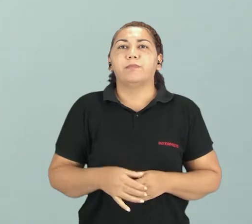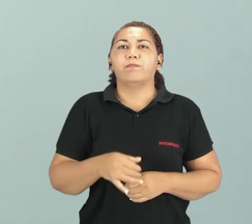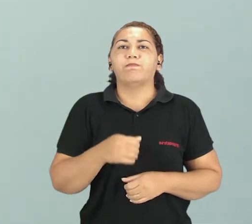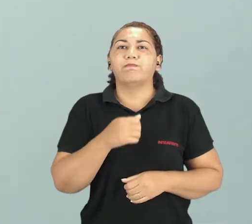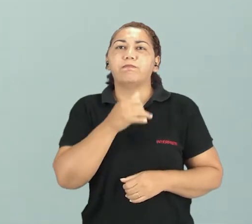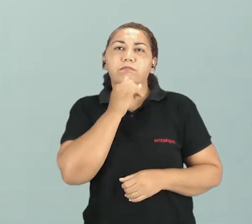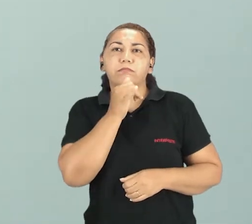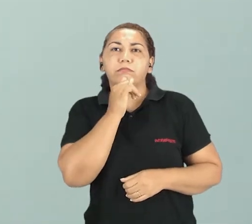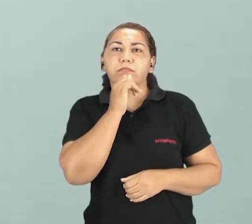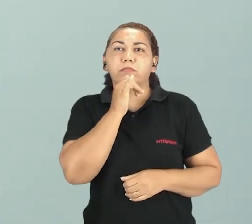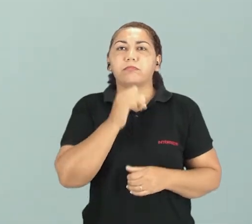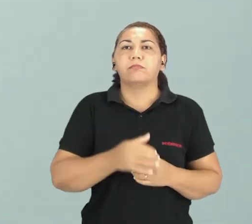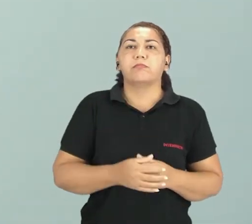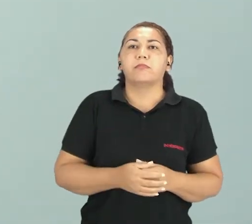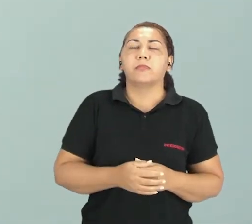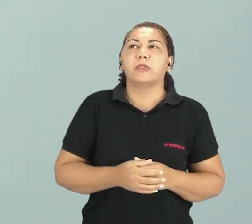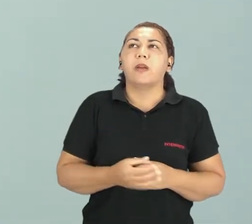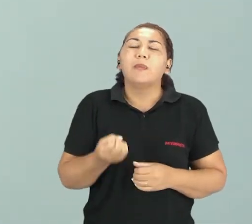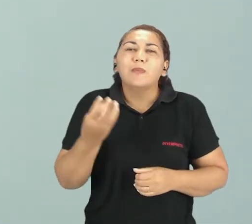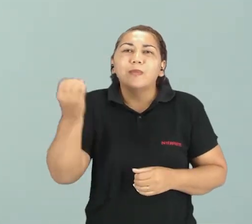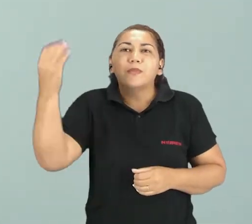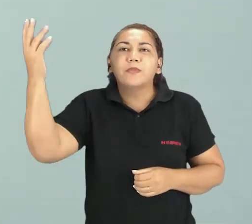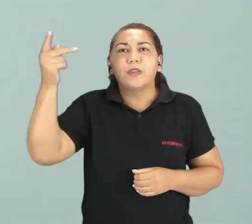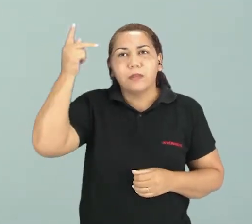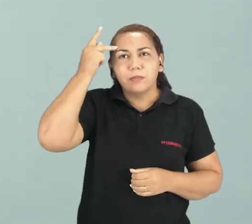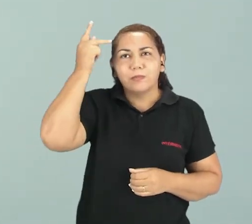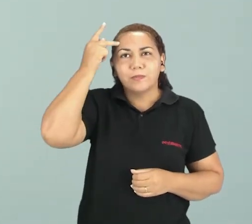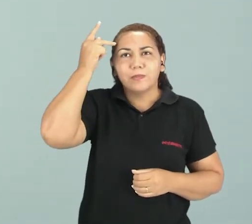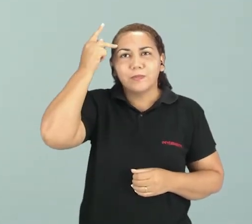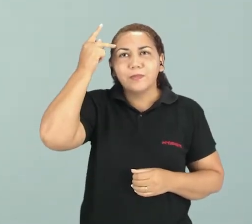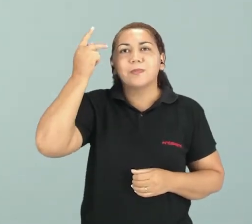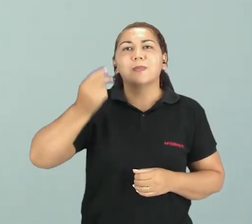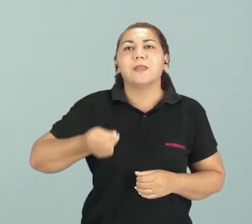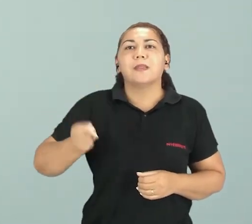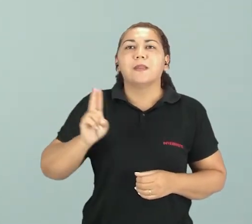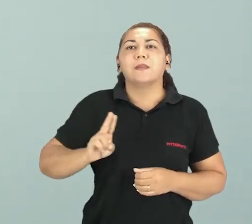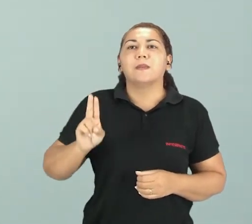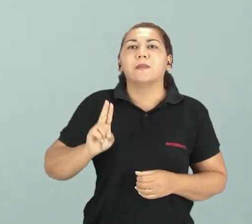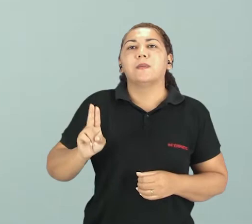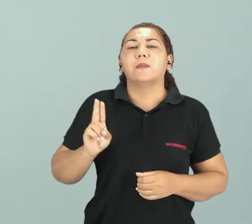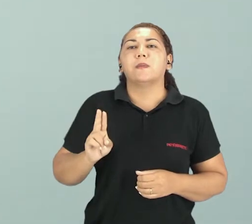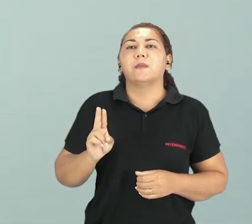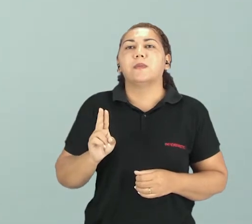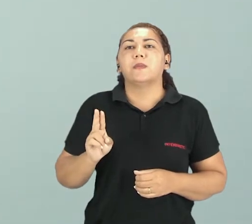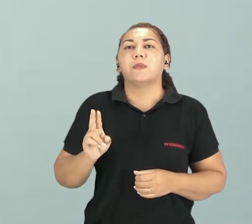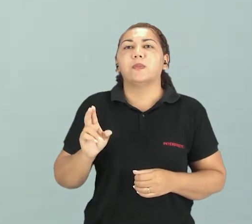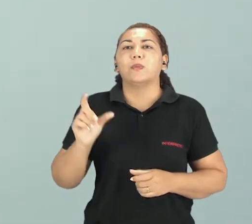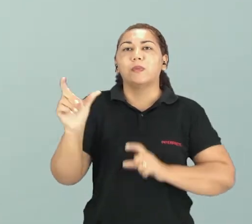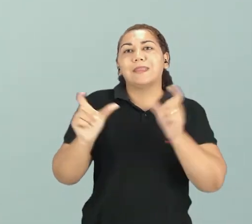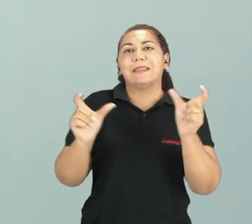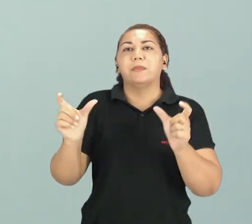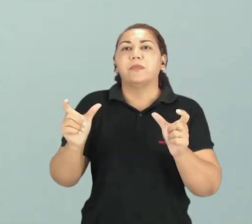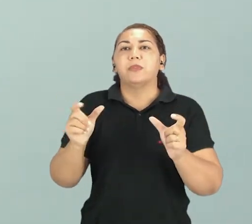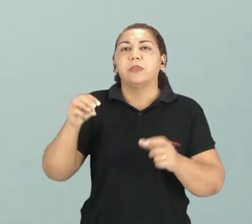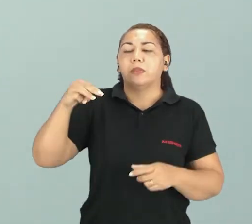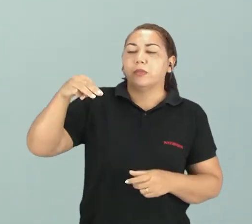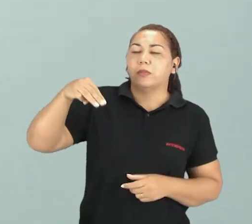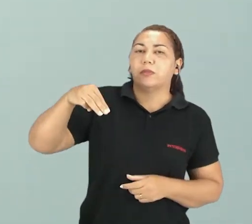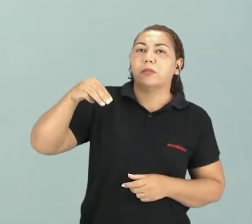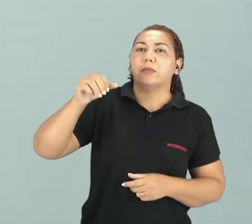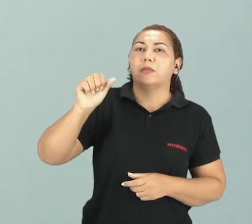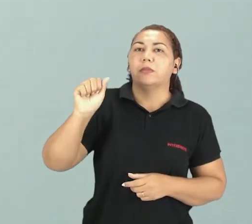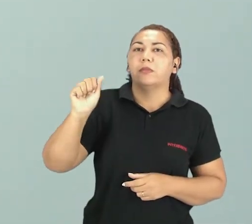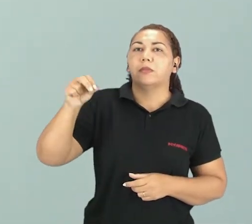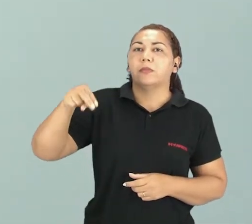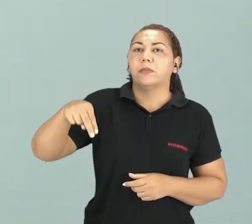região, sou aqui do norte, e quando eu cheguei lá, eu usei um termo que às vezes é popular no nosso dia aqui, a gente fala mangá. Não sei se vocês usam no seu